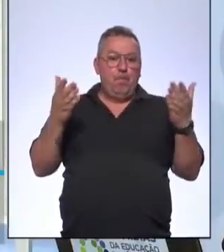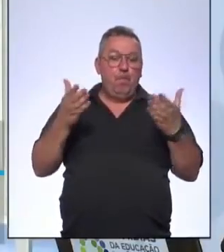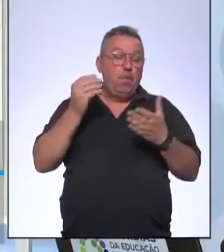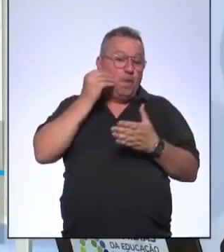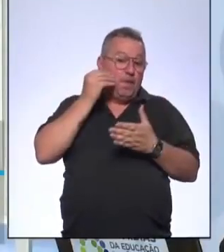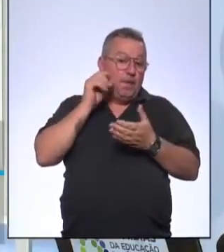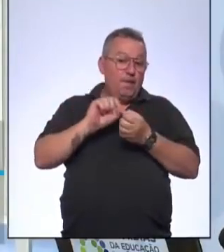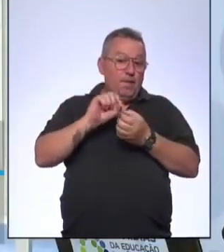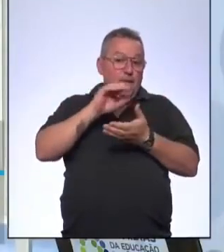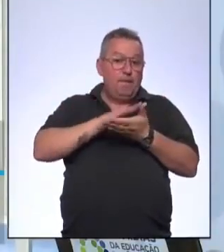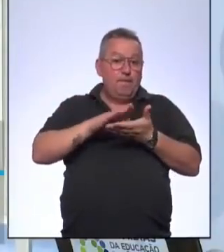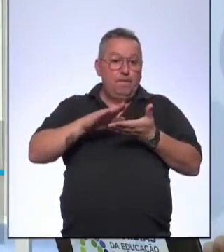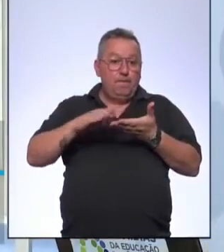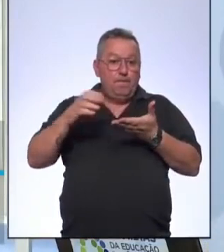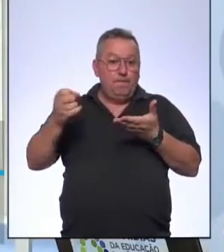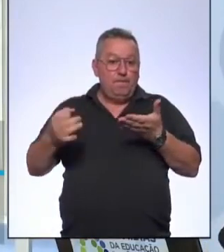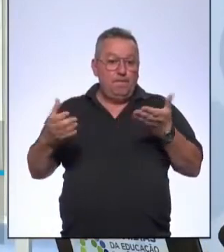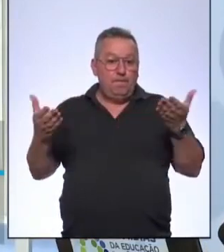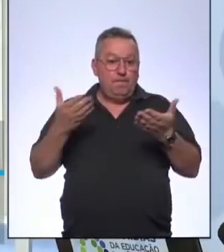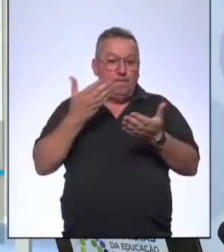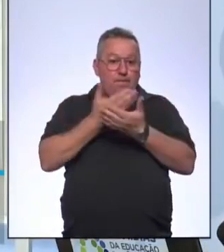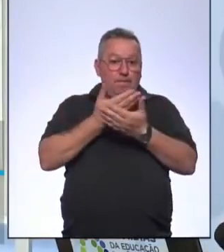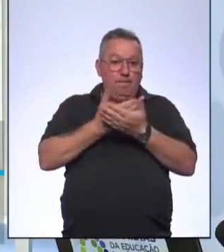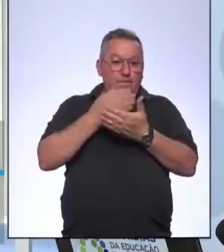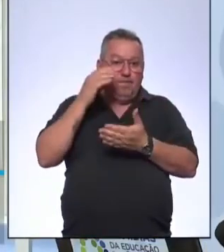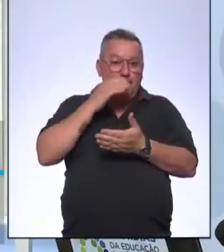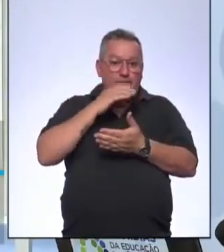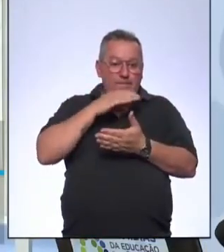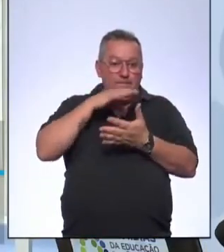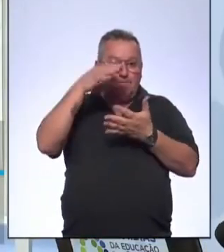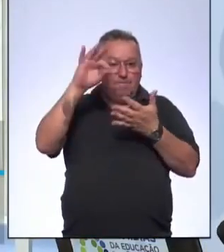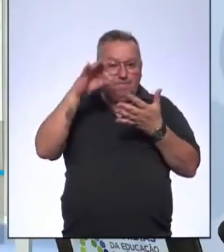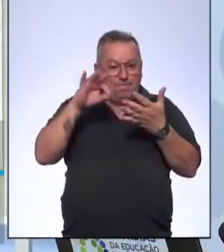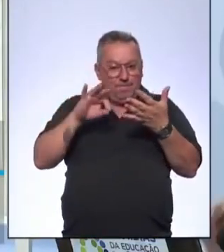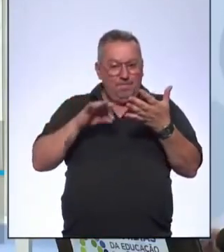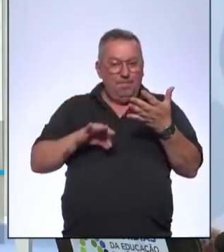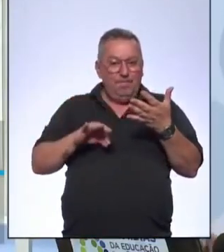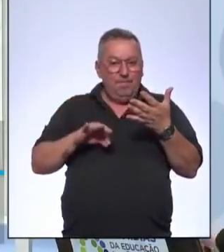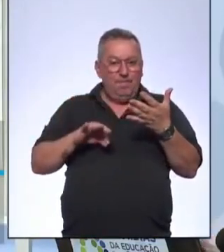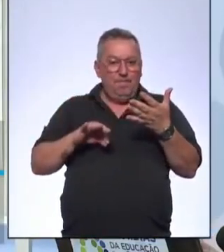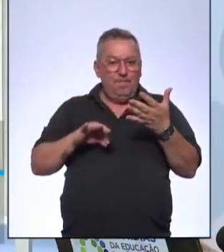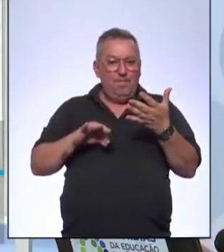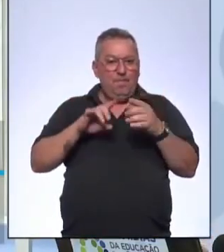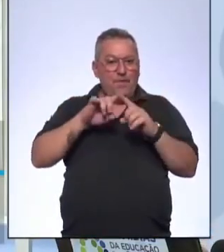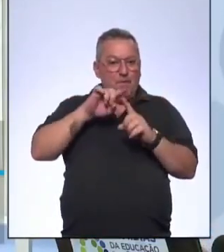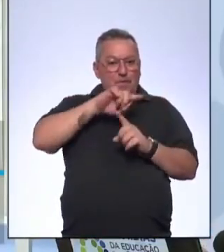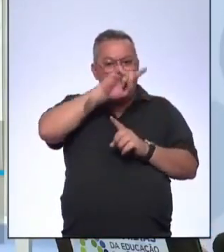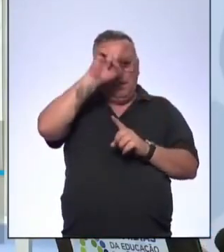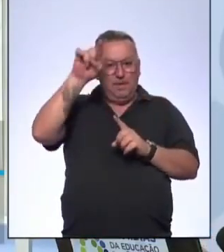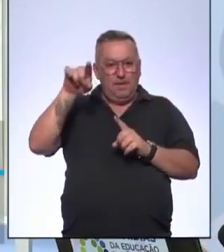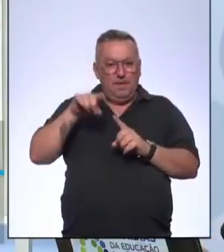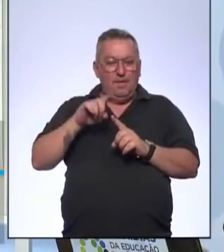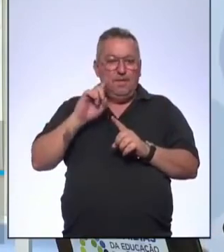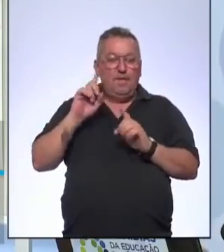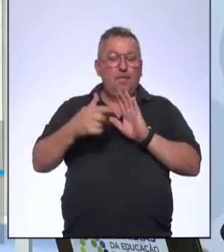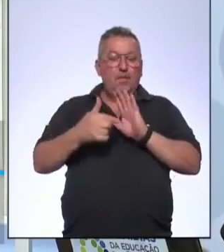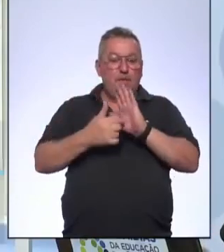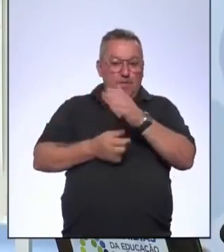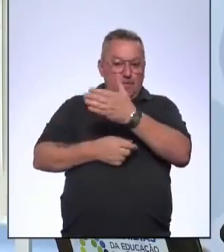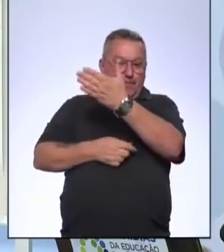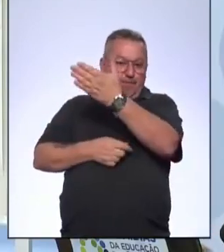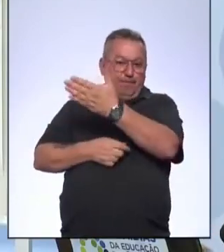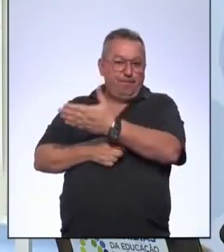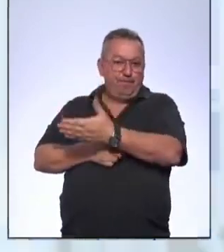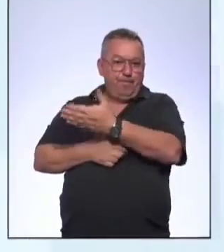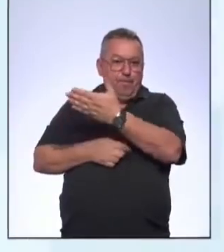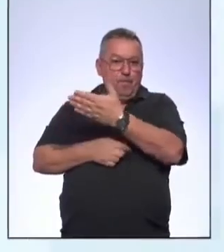fazer um exercício. Hoje a aula um pouquinho mais detalhada nessa parte do círculo, né? Então, vai aparecer na telinha aí para